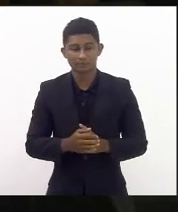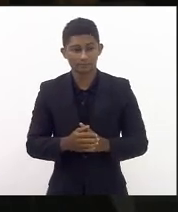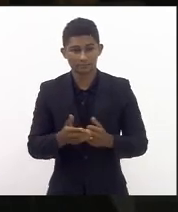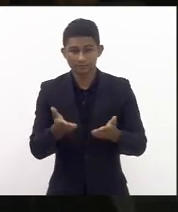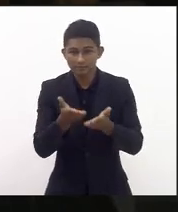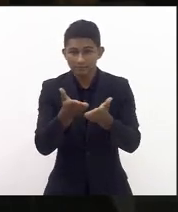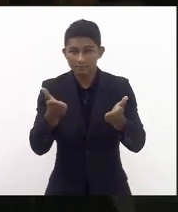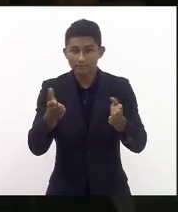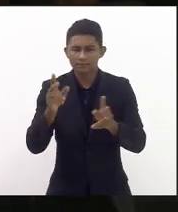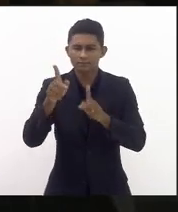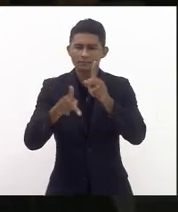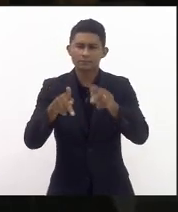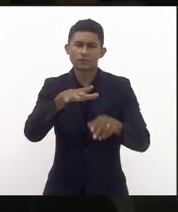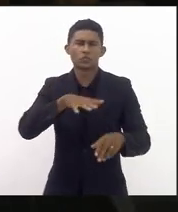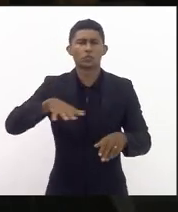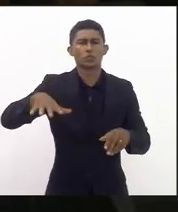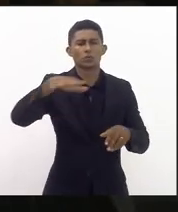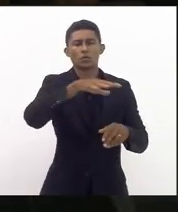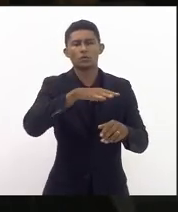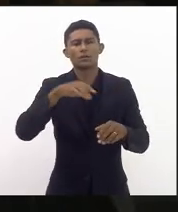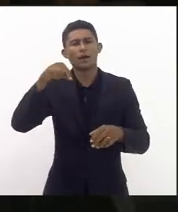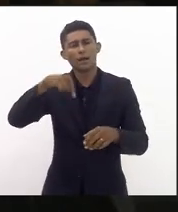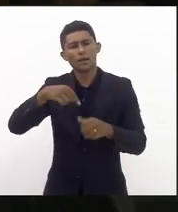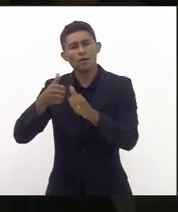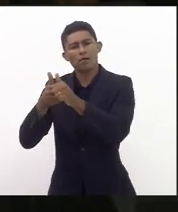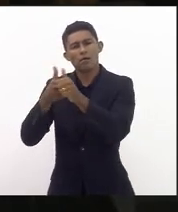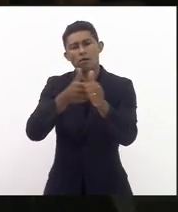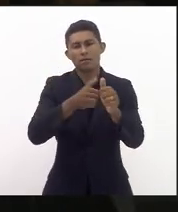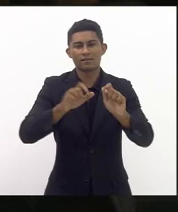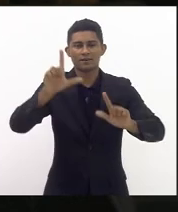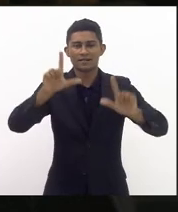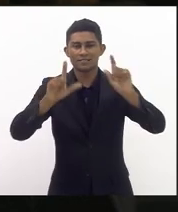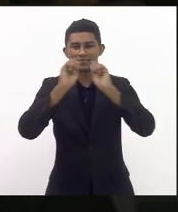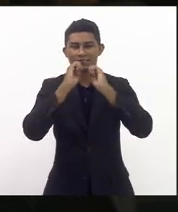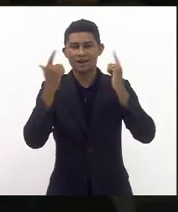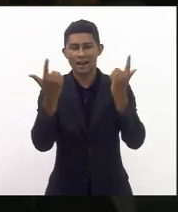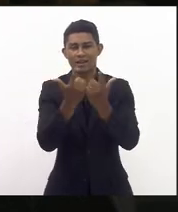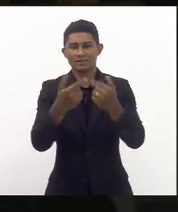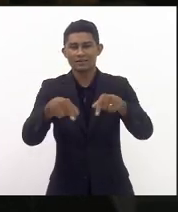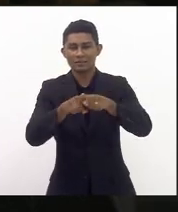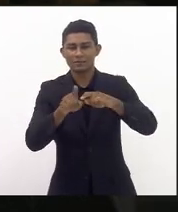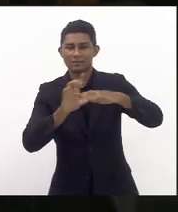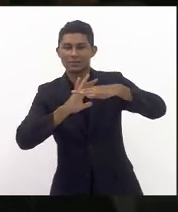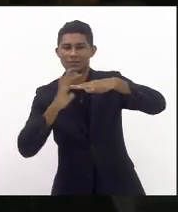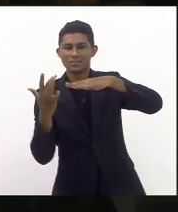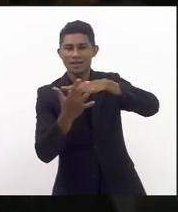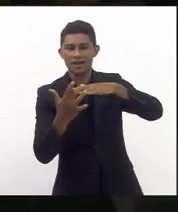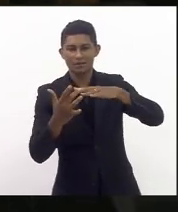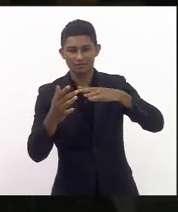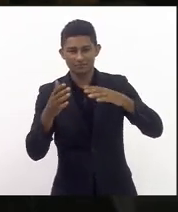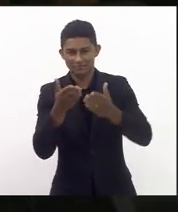cidadãos e cidadãs que nos acompanham pela TV Alerj, nos seguem pelas redes sociais,